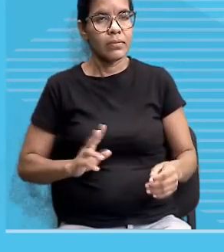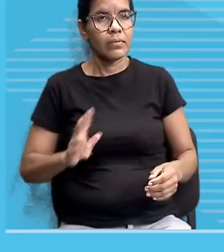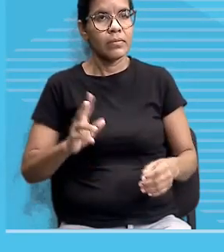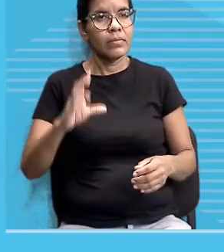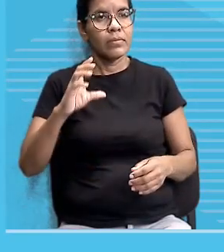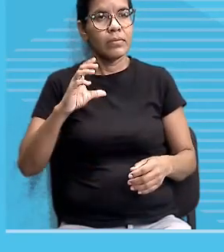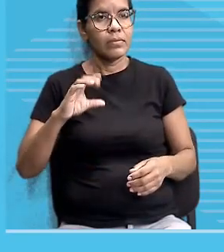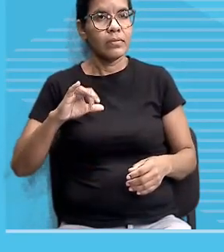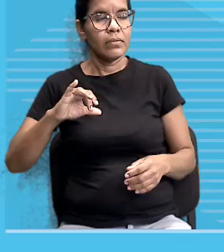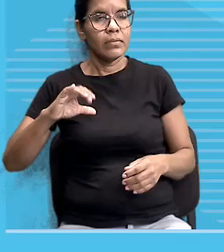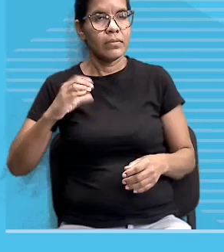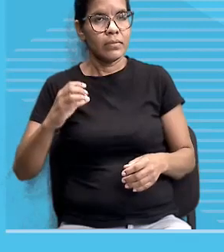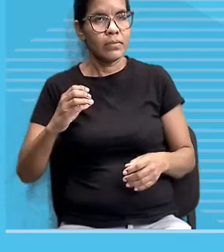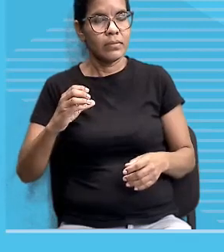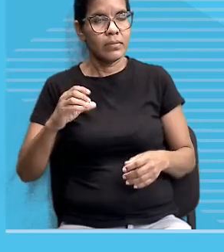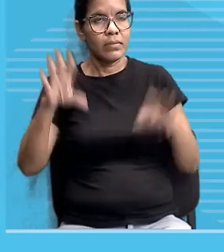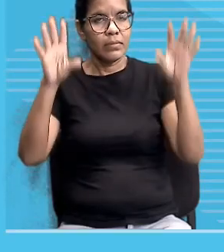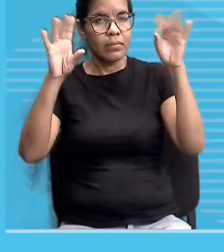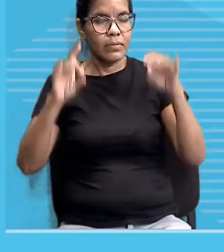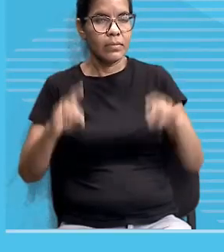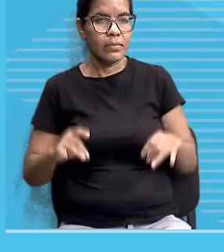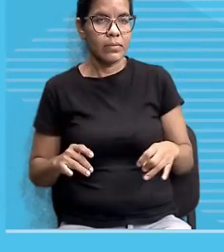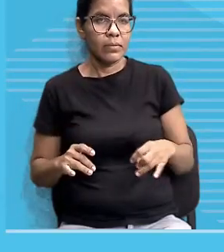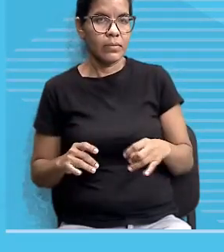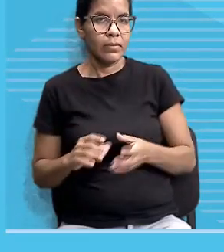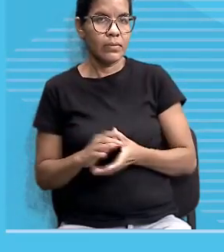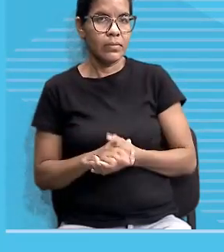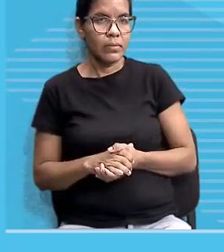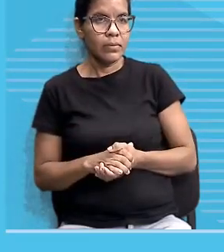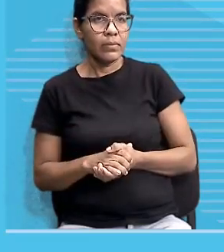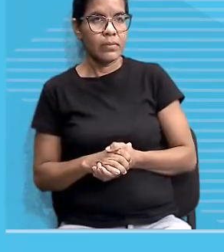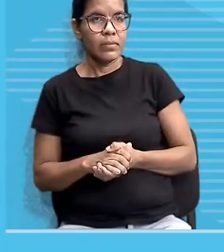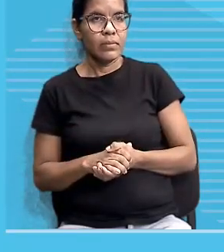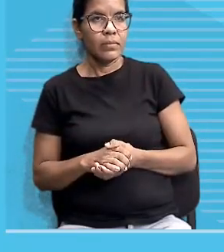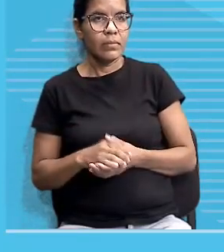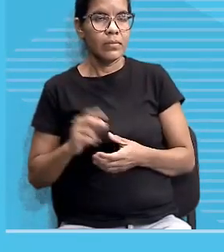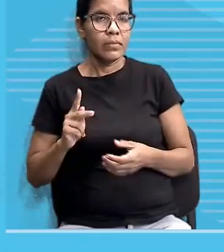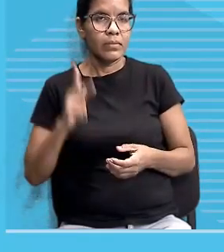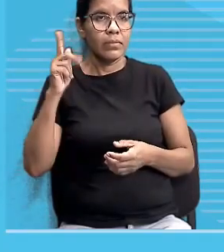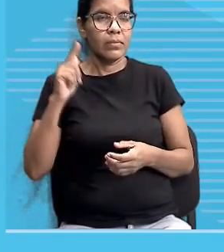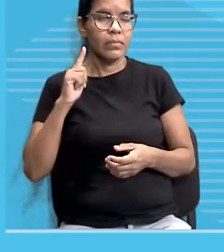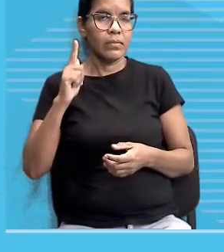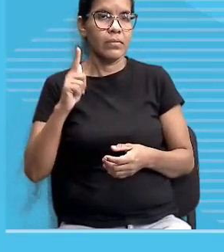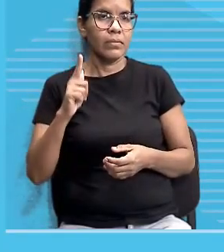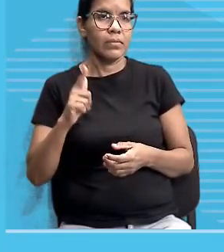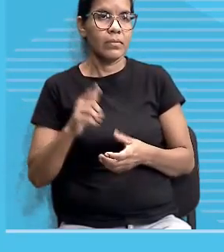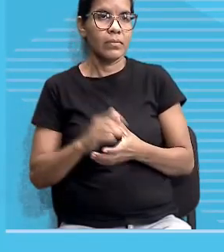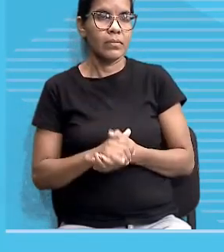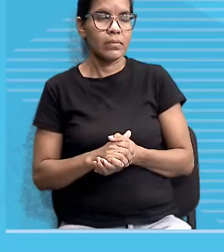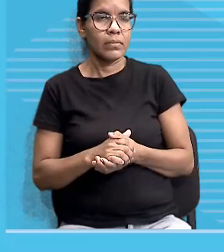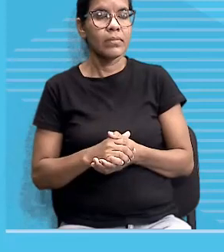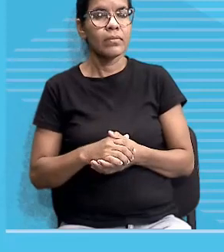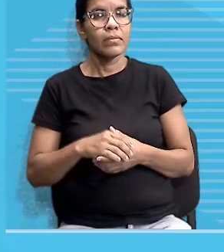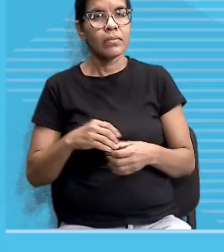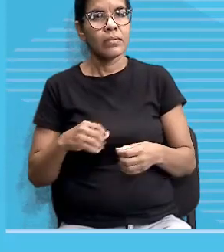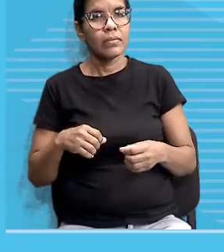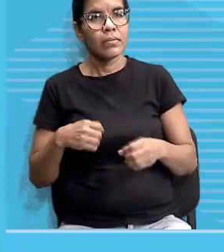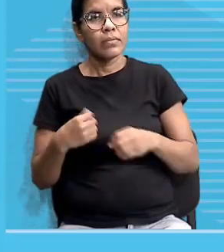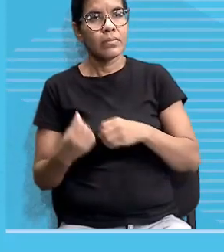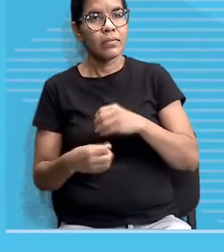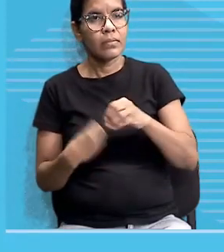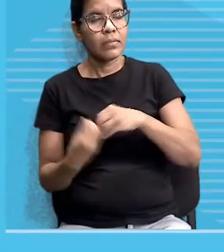valor do calor específico e o quilograma eu vou ter que